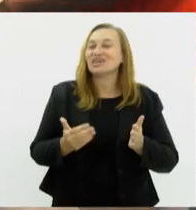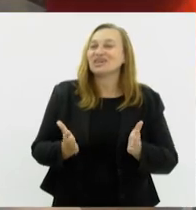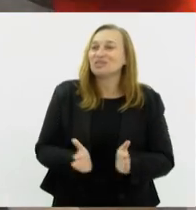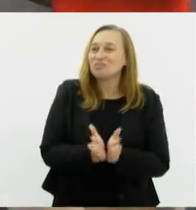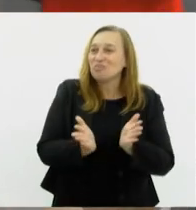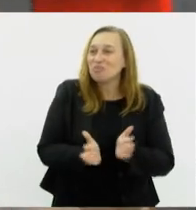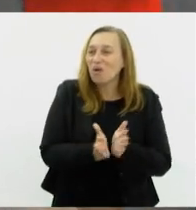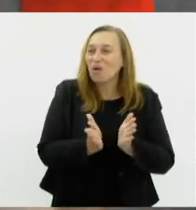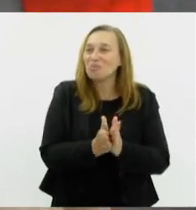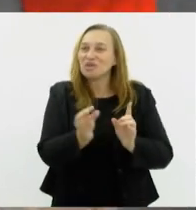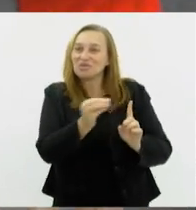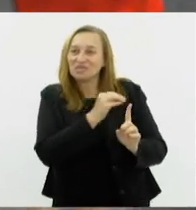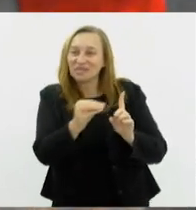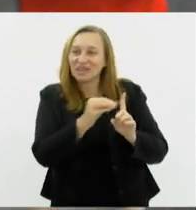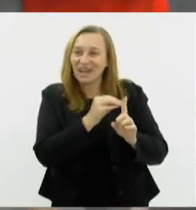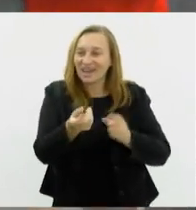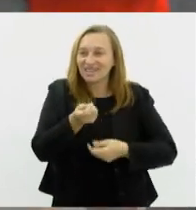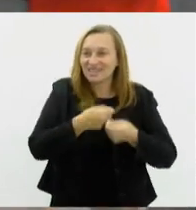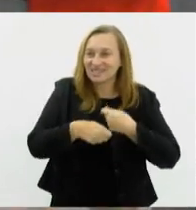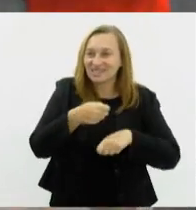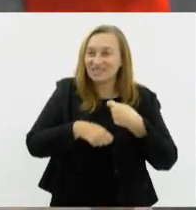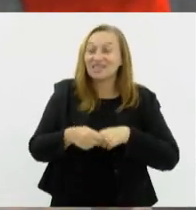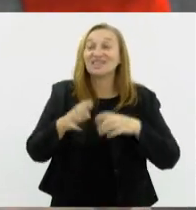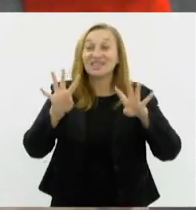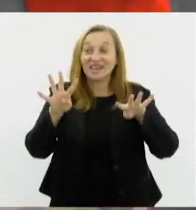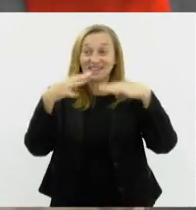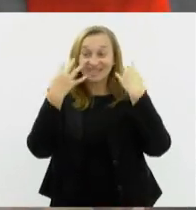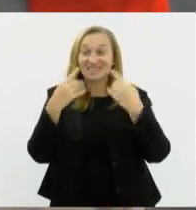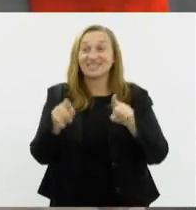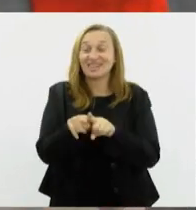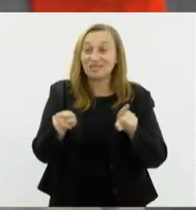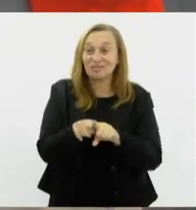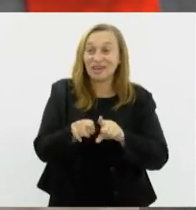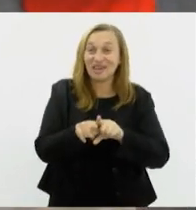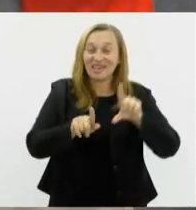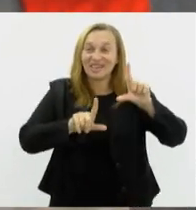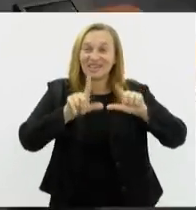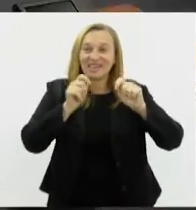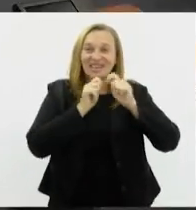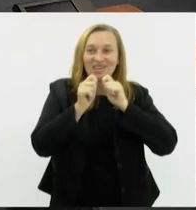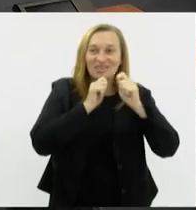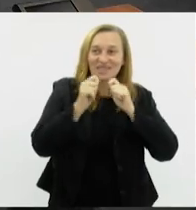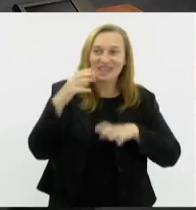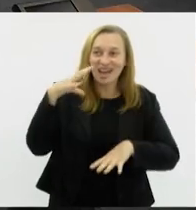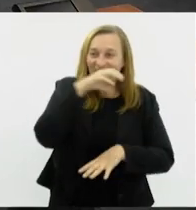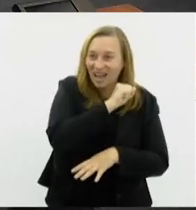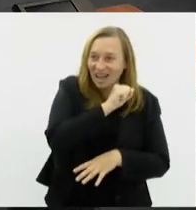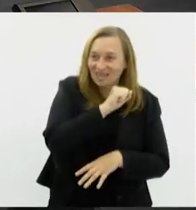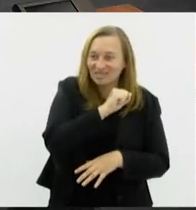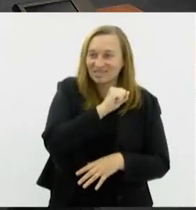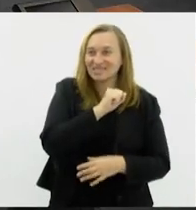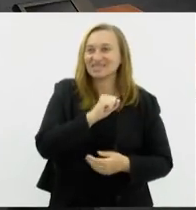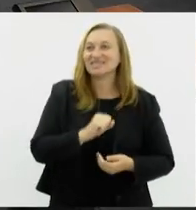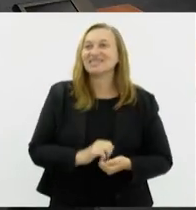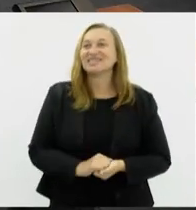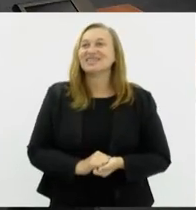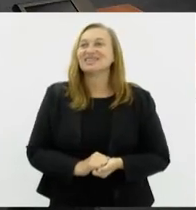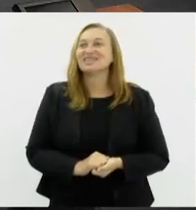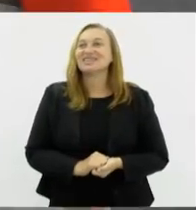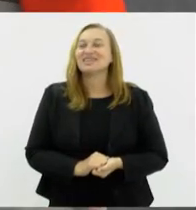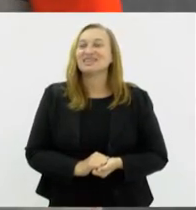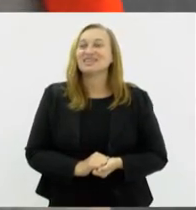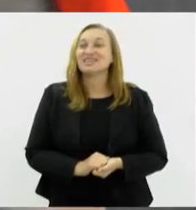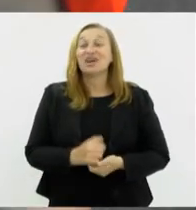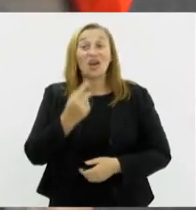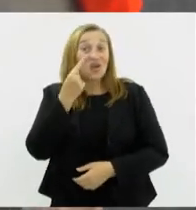menor poder econômico. E chamar a atenção também aqui da imprensa muito rápido. Para concluir, por favor. E chamar a atenção da imprensa muito rápido, que